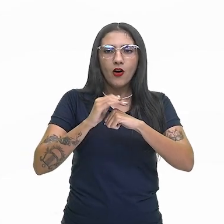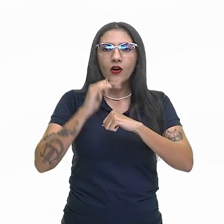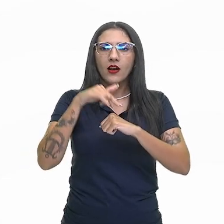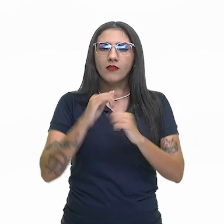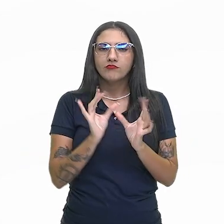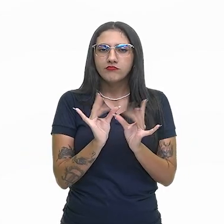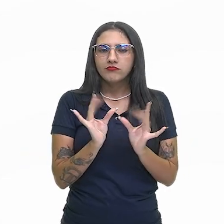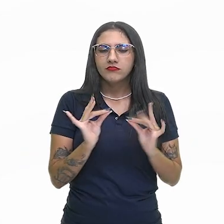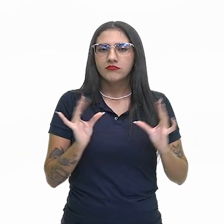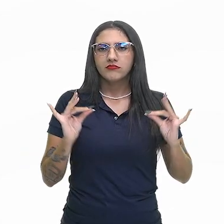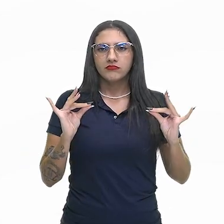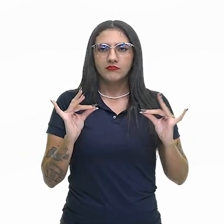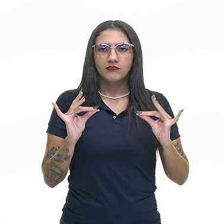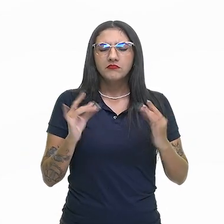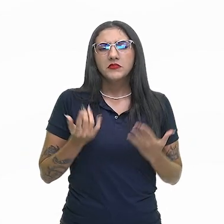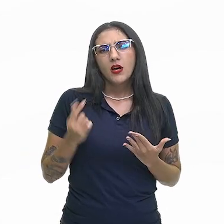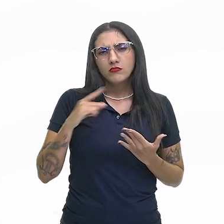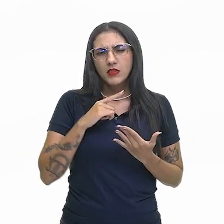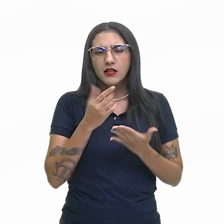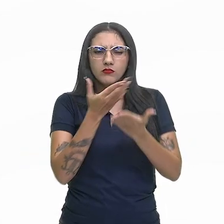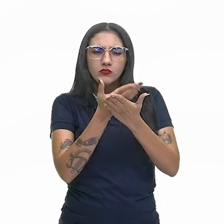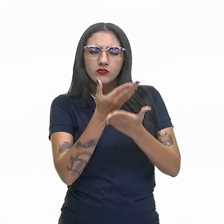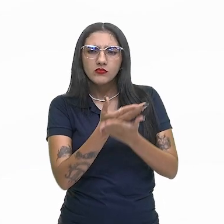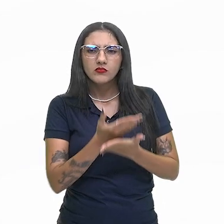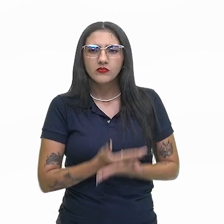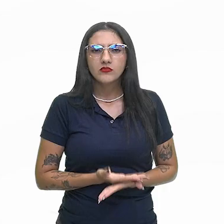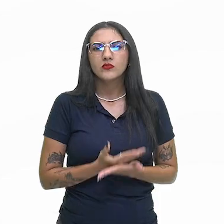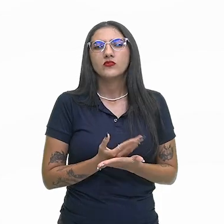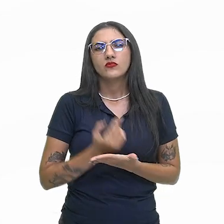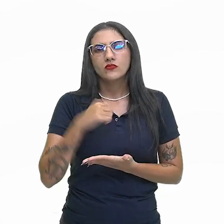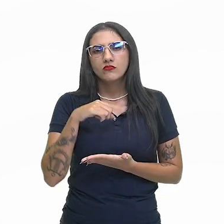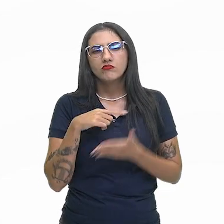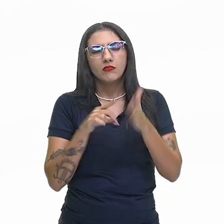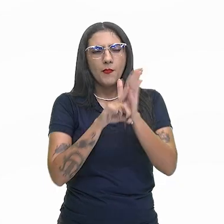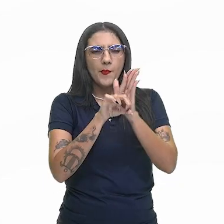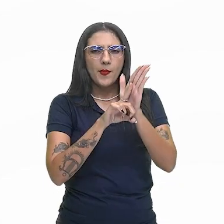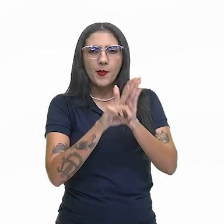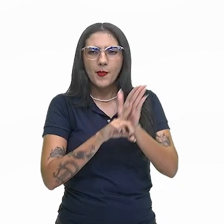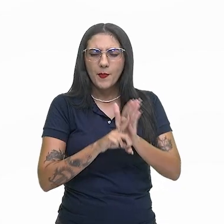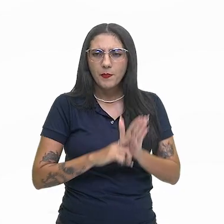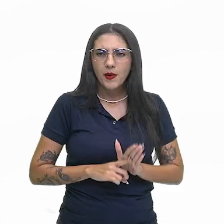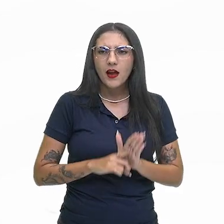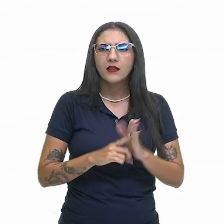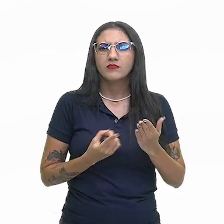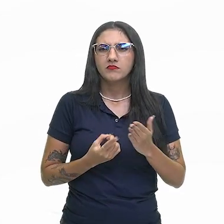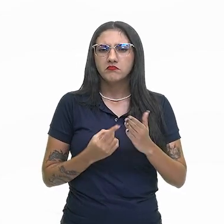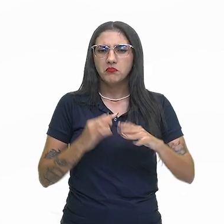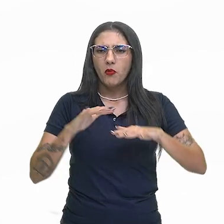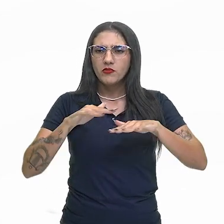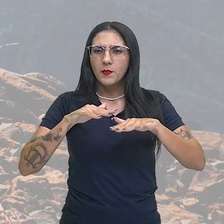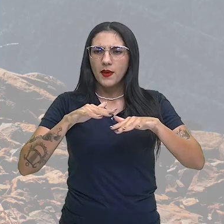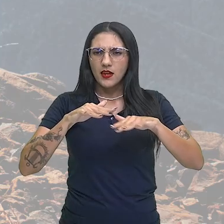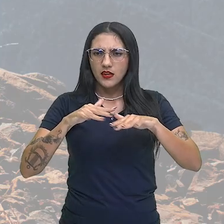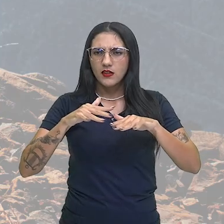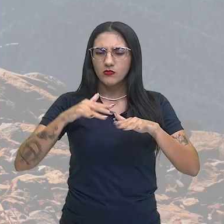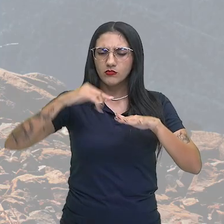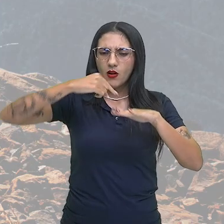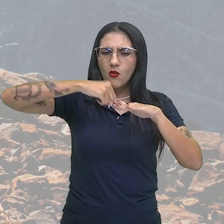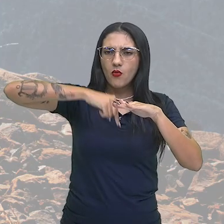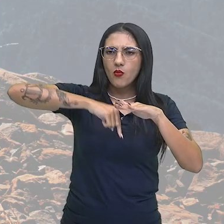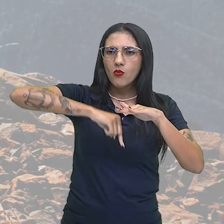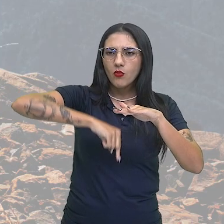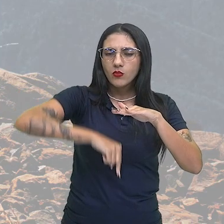tem esses estudos que foram feitos, né, com relação ali à vibração que vem de lá do interior do nosso